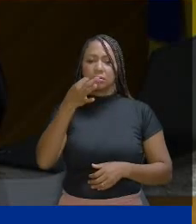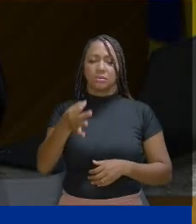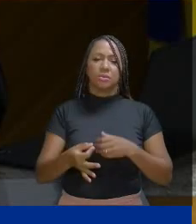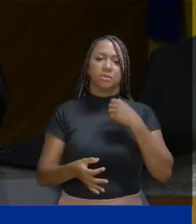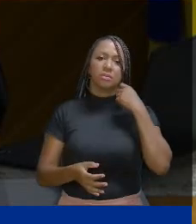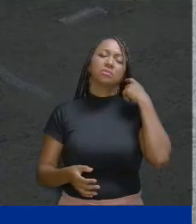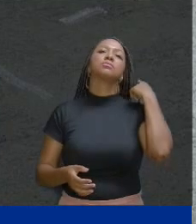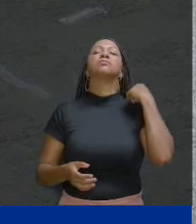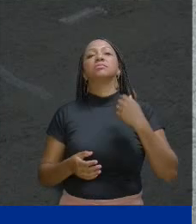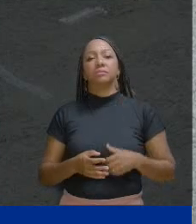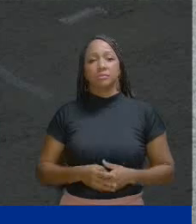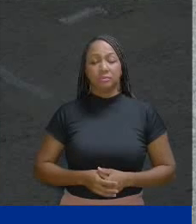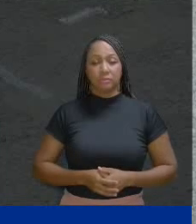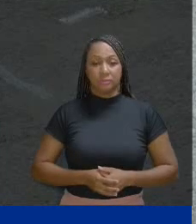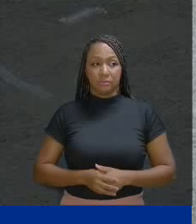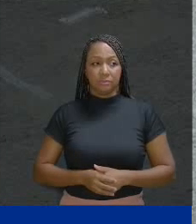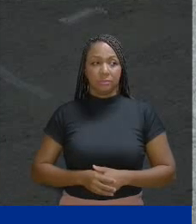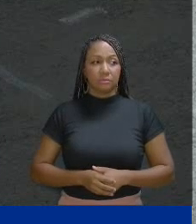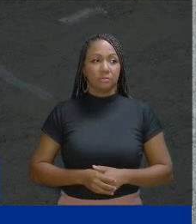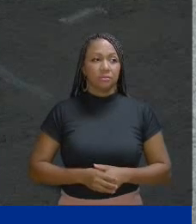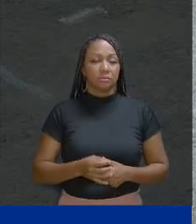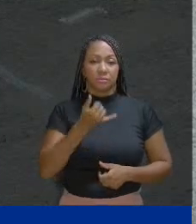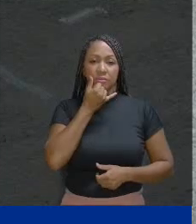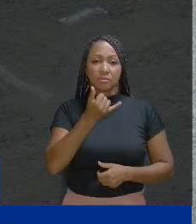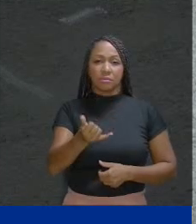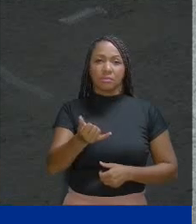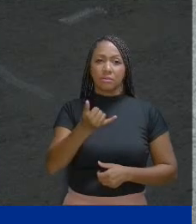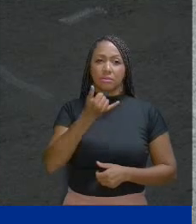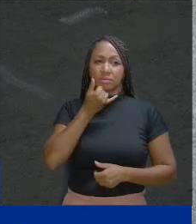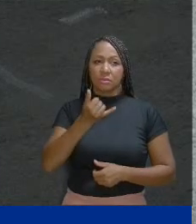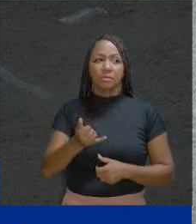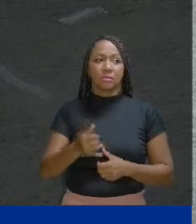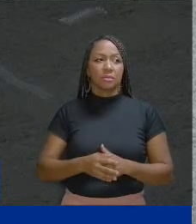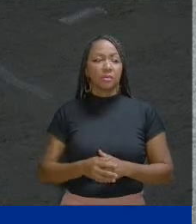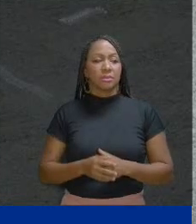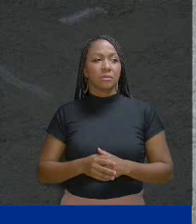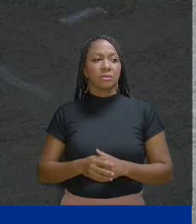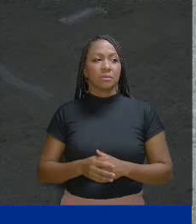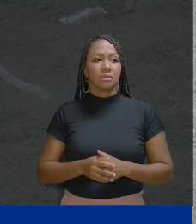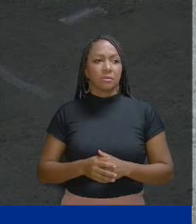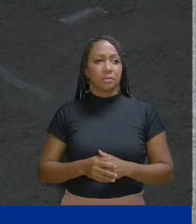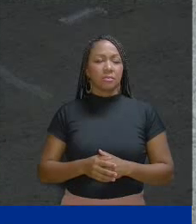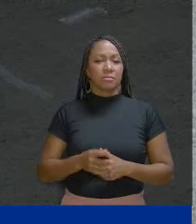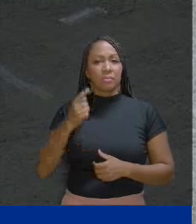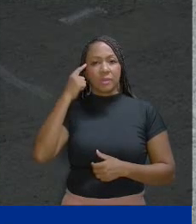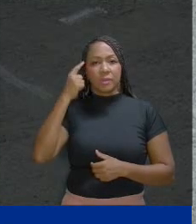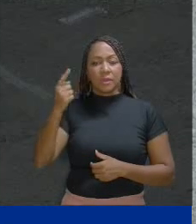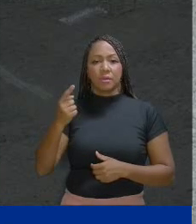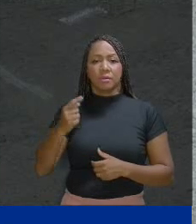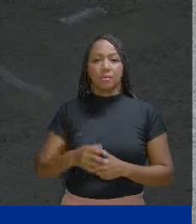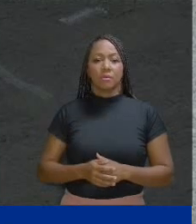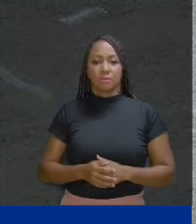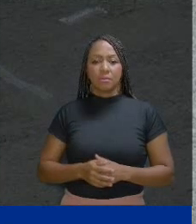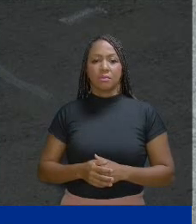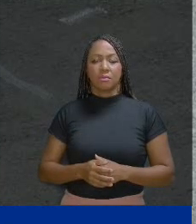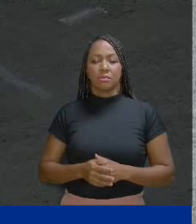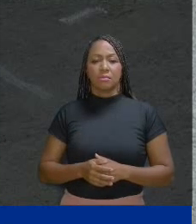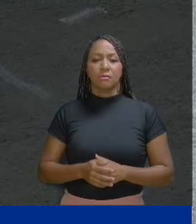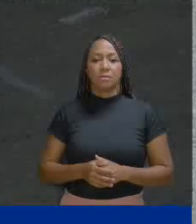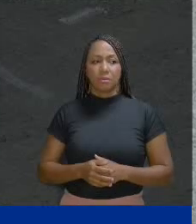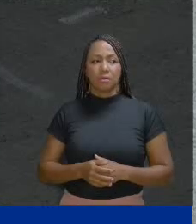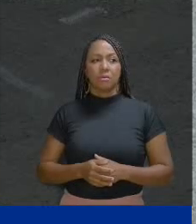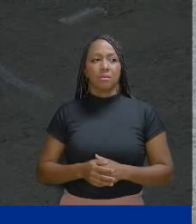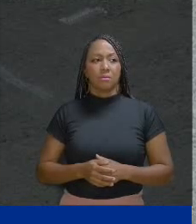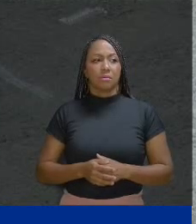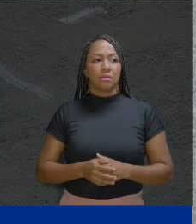manifestar. Bem, peço desculpas, Excelência, imaginei que o Ministério Público não fosse fazer uso da palavra, mas nesse caso, então, prefiro que inverta